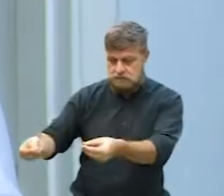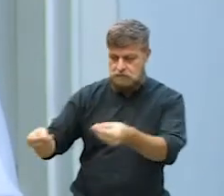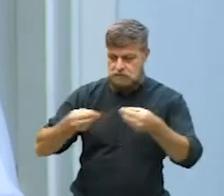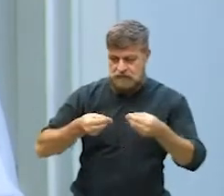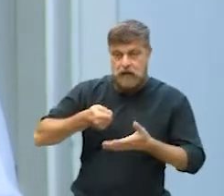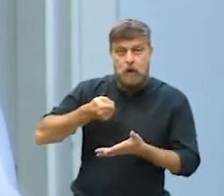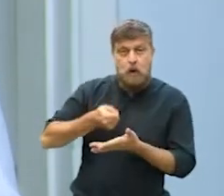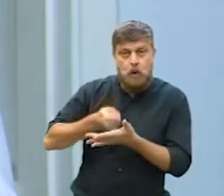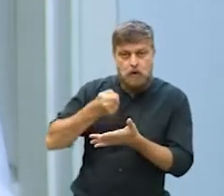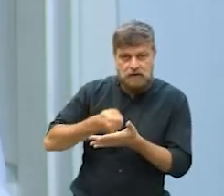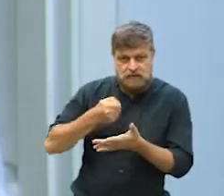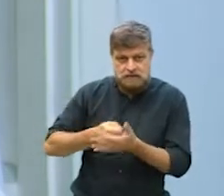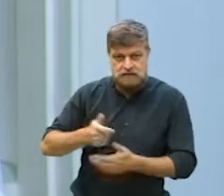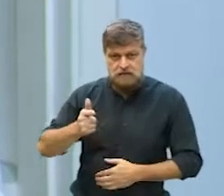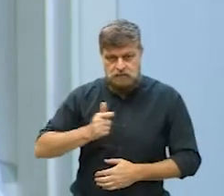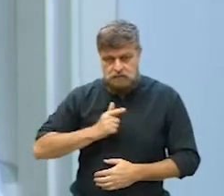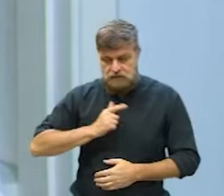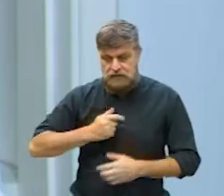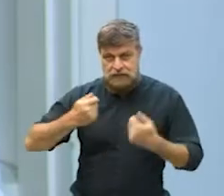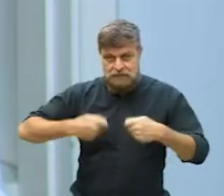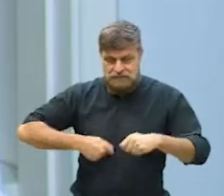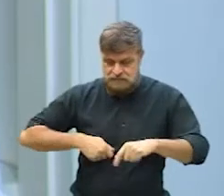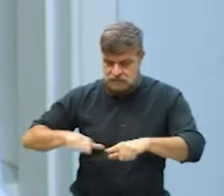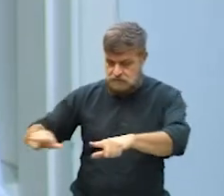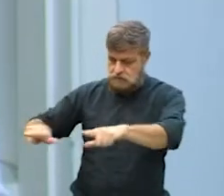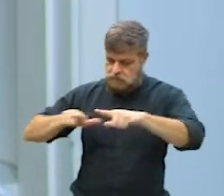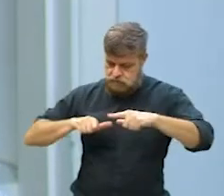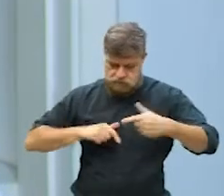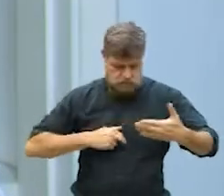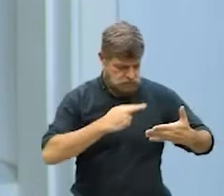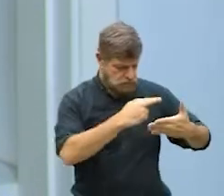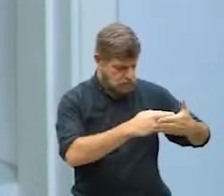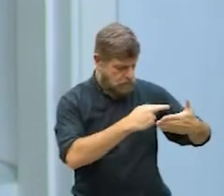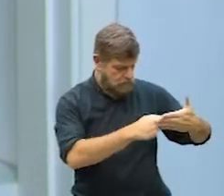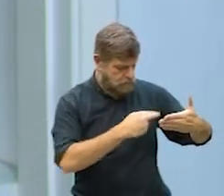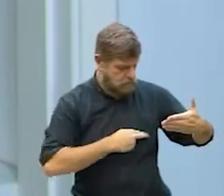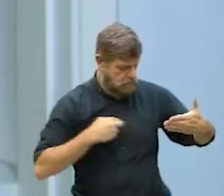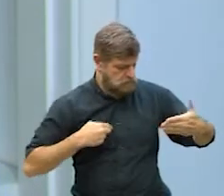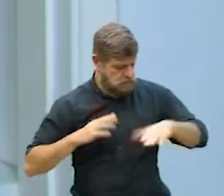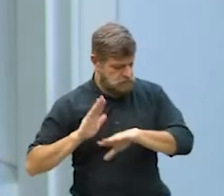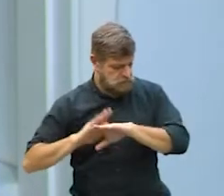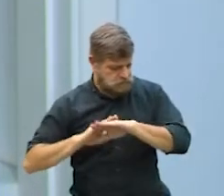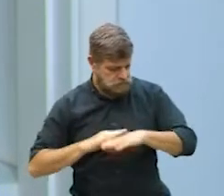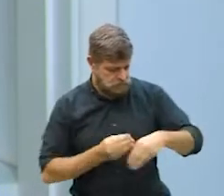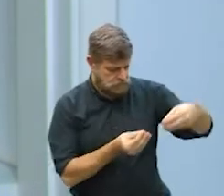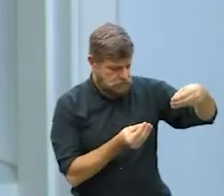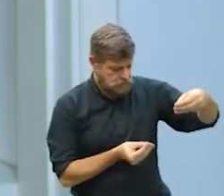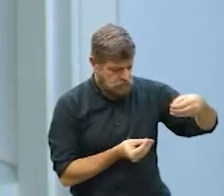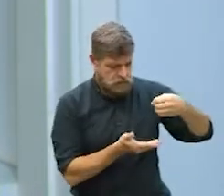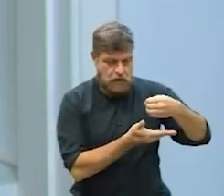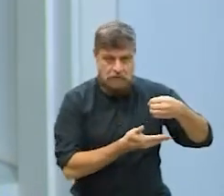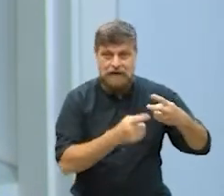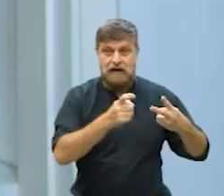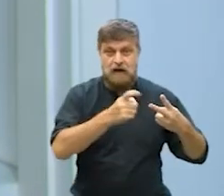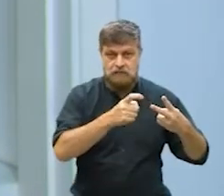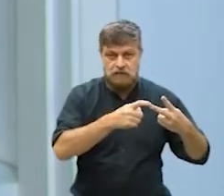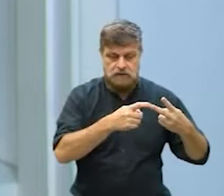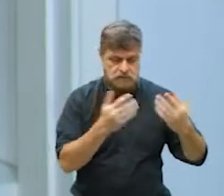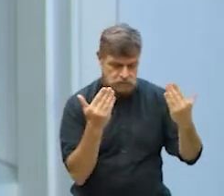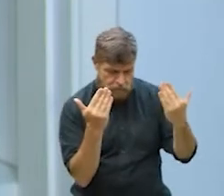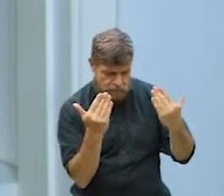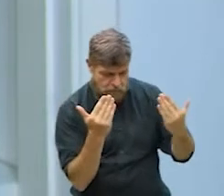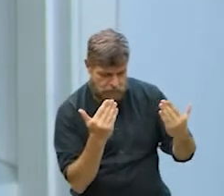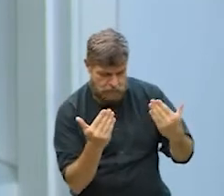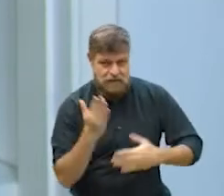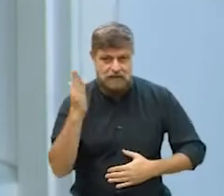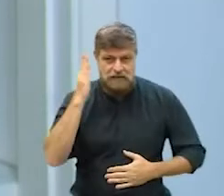receita do veterinário, então essa é uma exigência que é da franquia. Toda a manipulação que a gente feita, a gente tem sempre a receita do